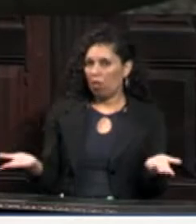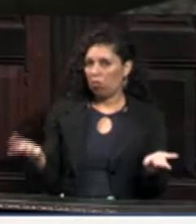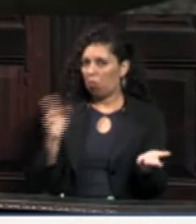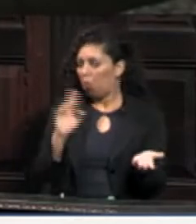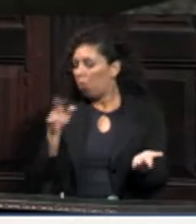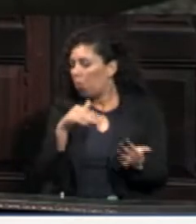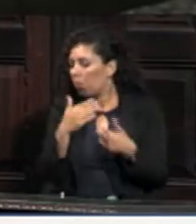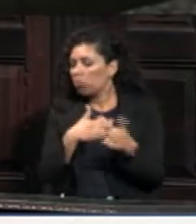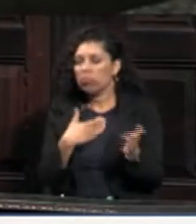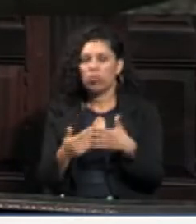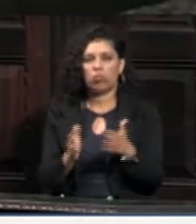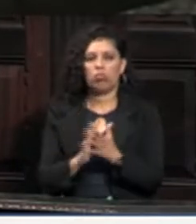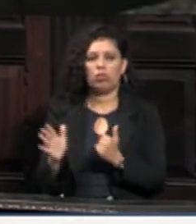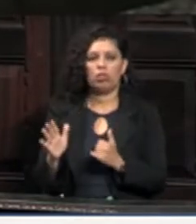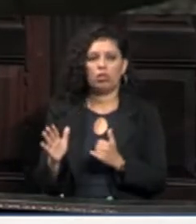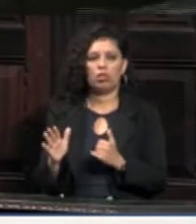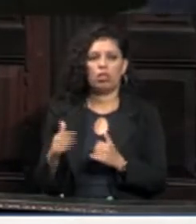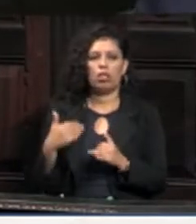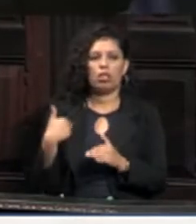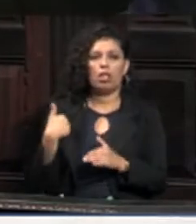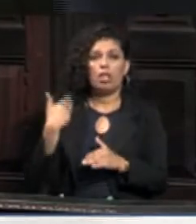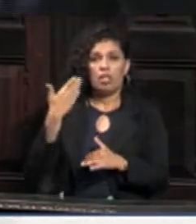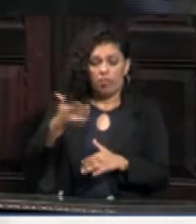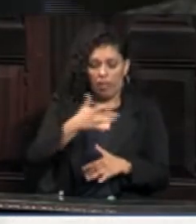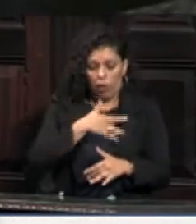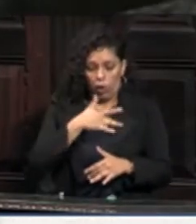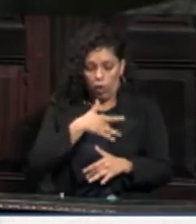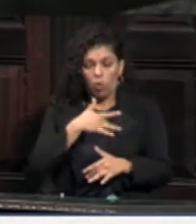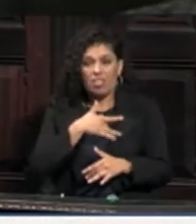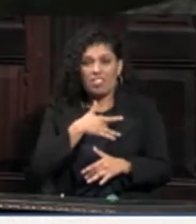unidade, e ele está infartando